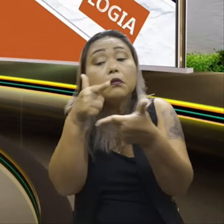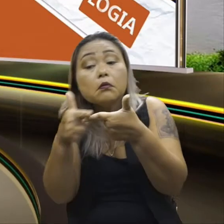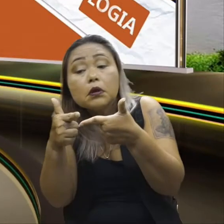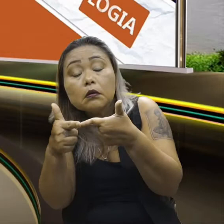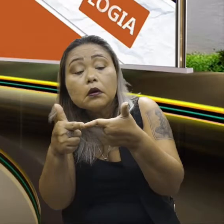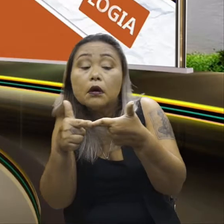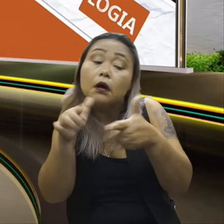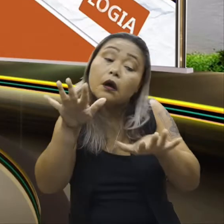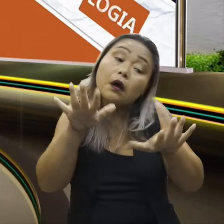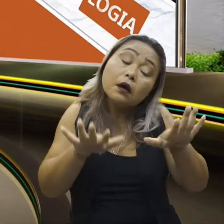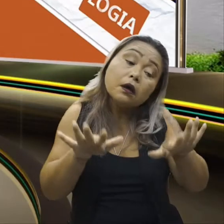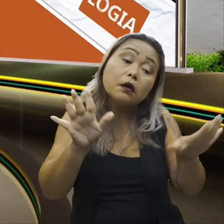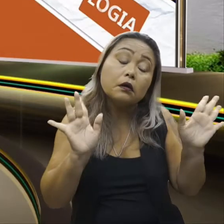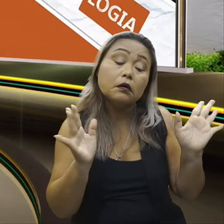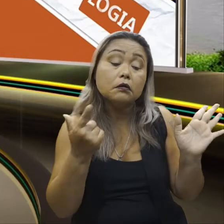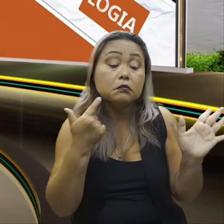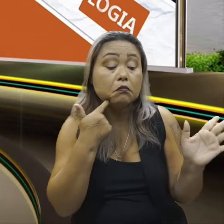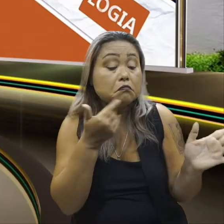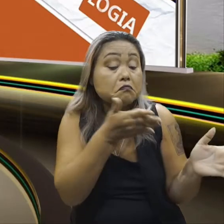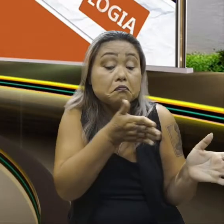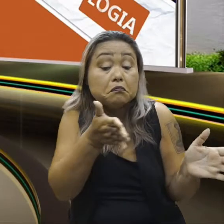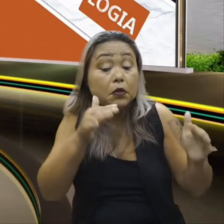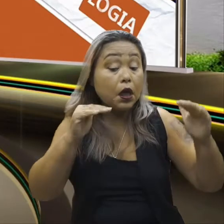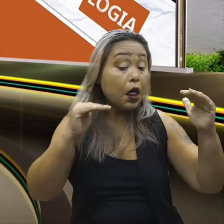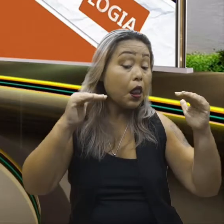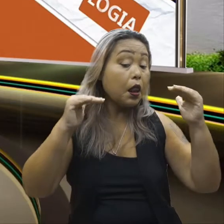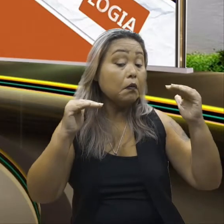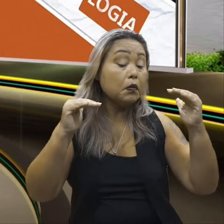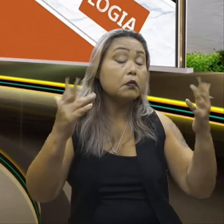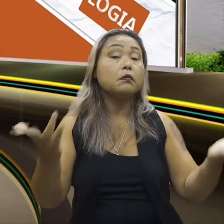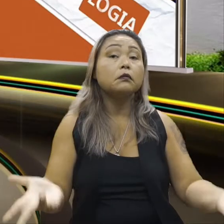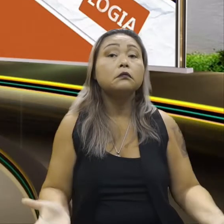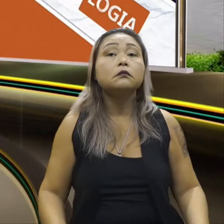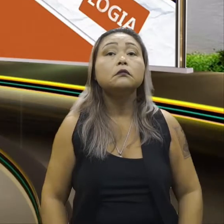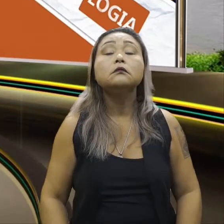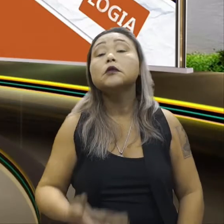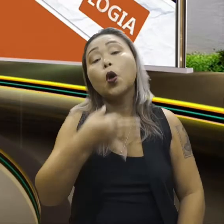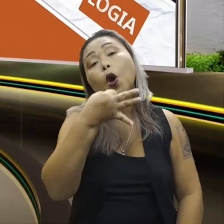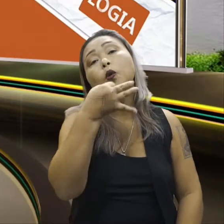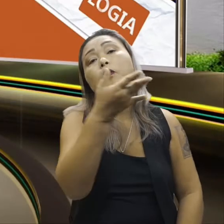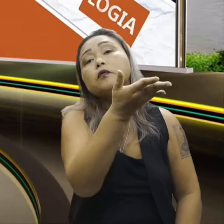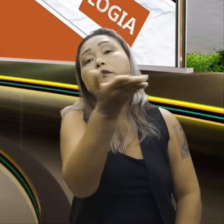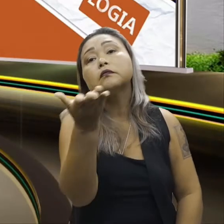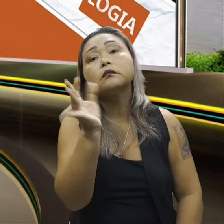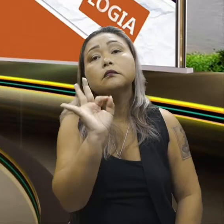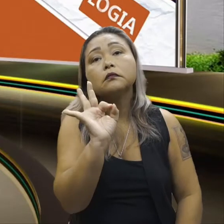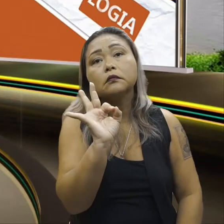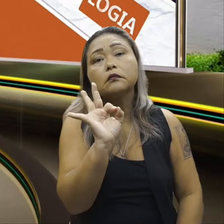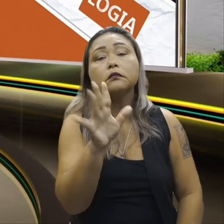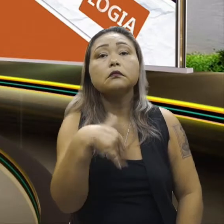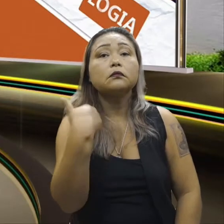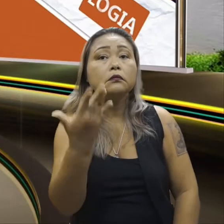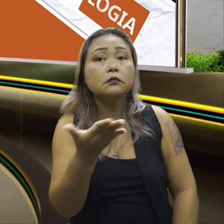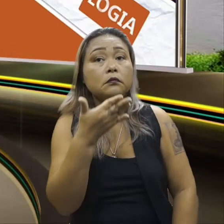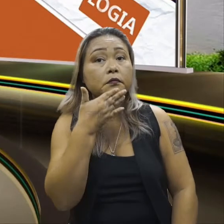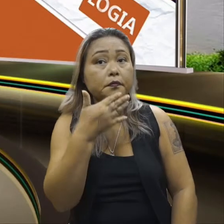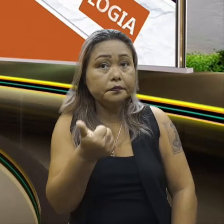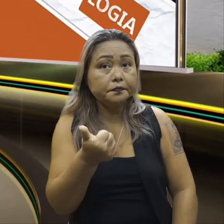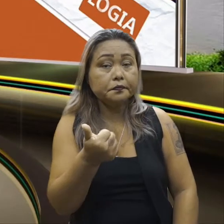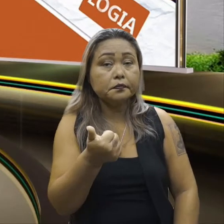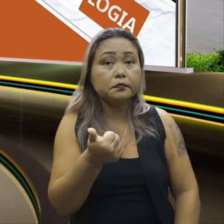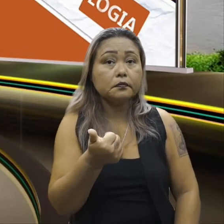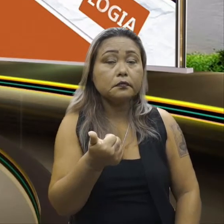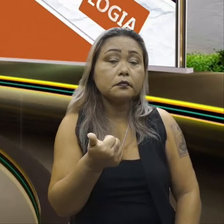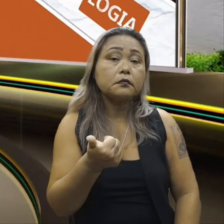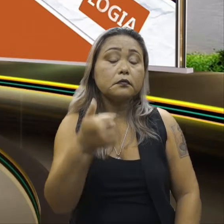gente fazer essa medição do equilíbrio, né? Bom, então qual é a opinião de vocês? O que vocês acham? Vocês acham que seria melhor